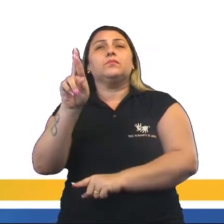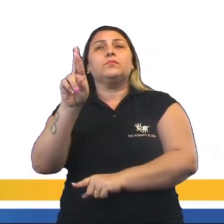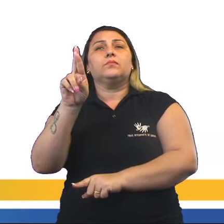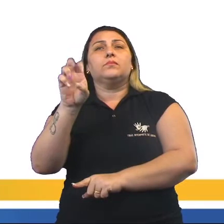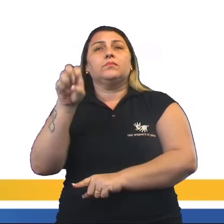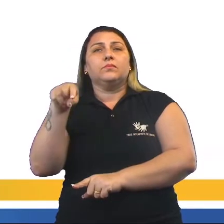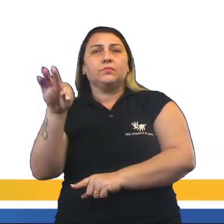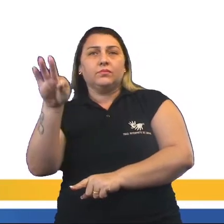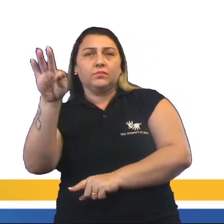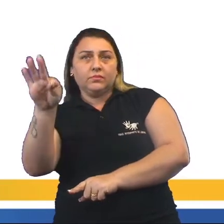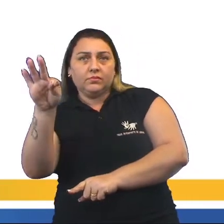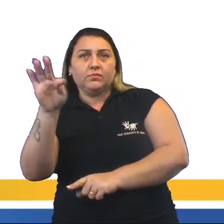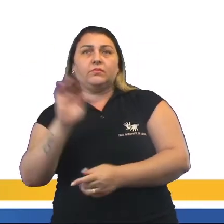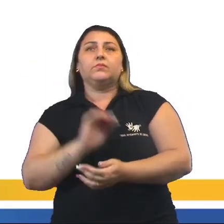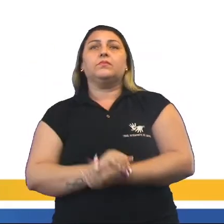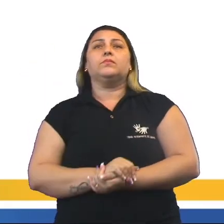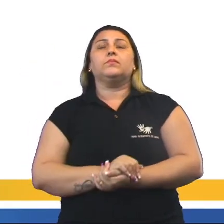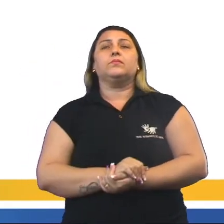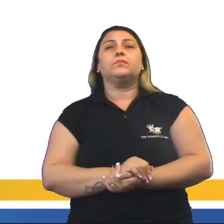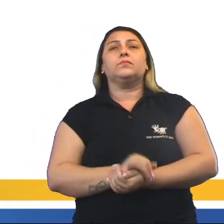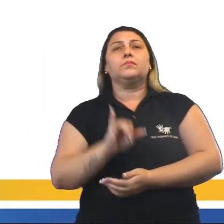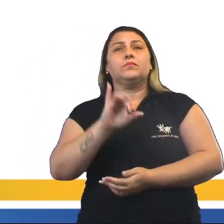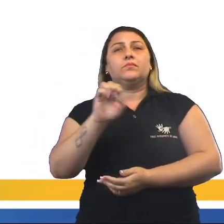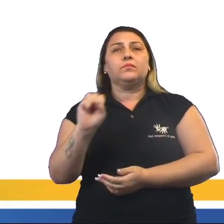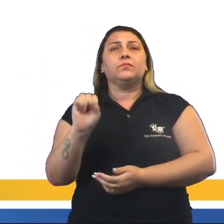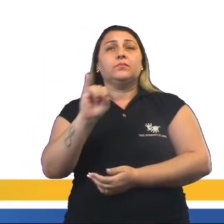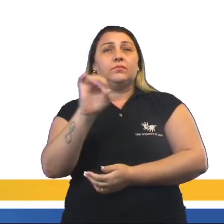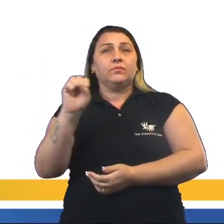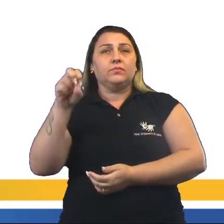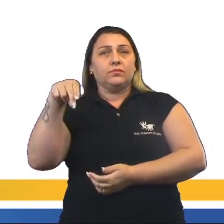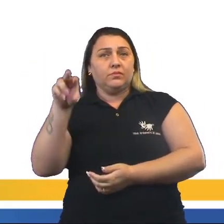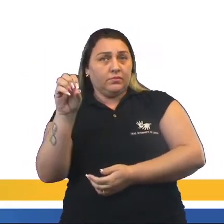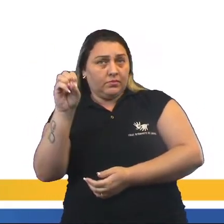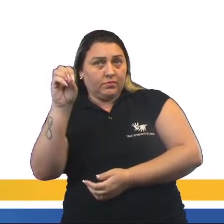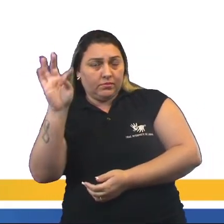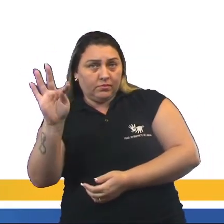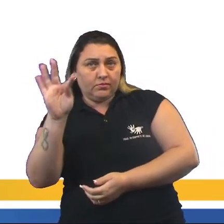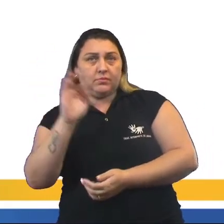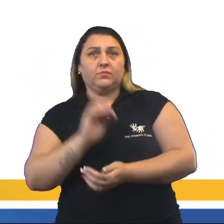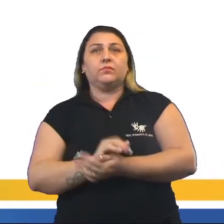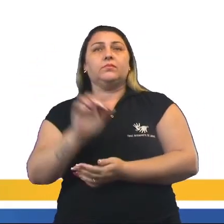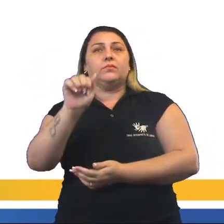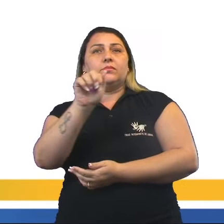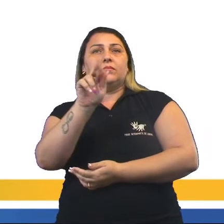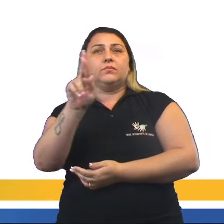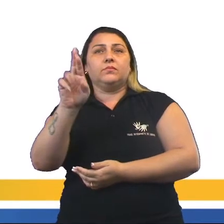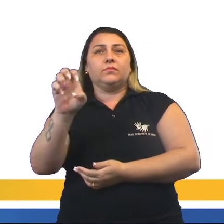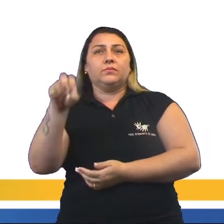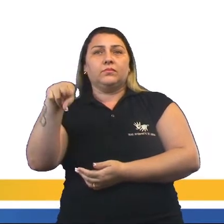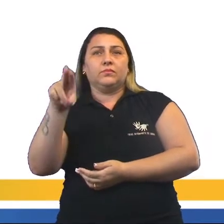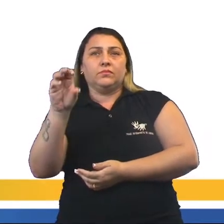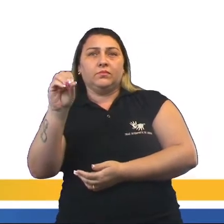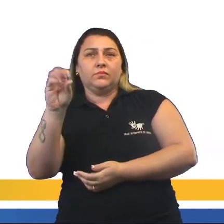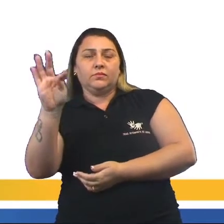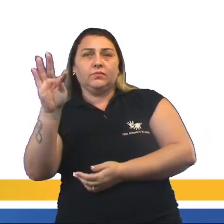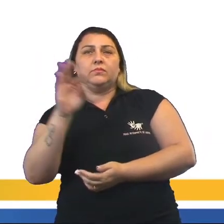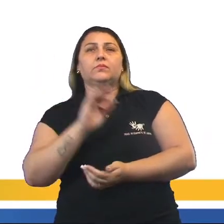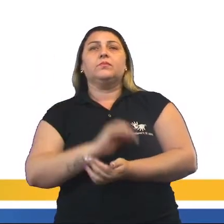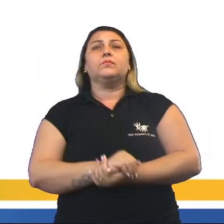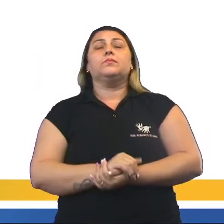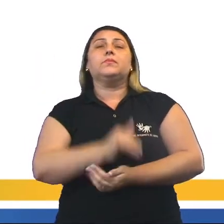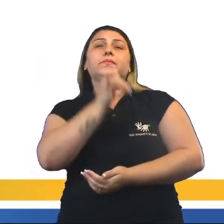ser is not ou isn't. E o are, novamente, are not ou aren't. Olha o exemplo aí embaixo.